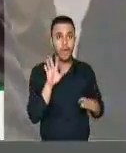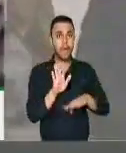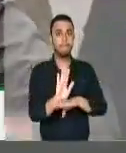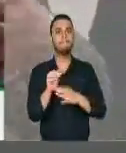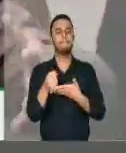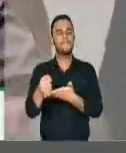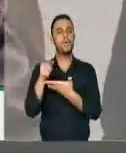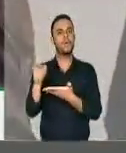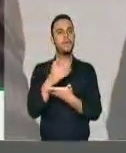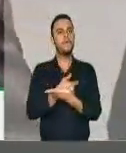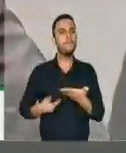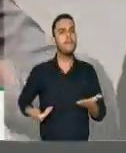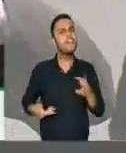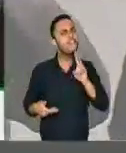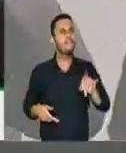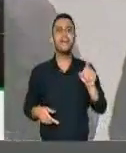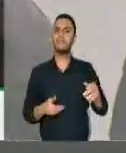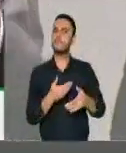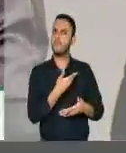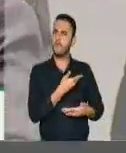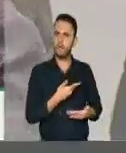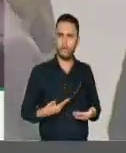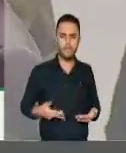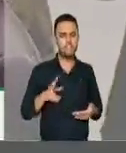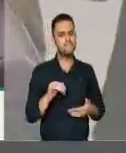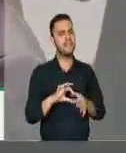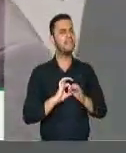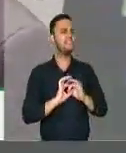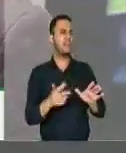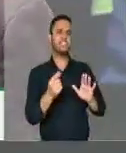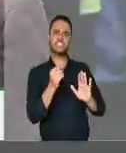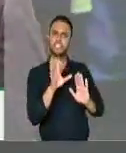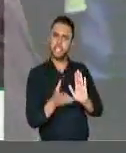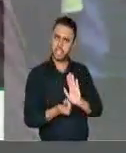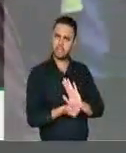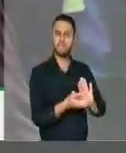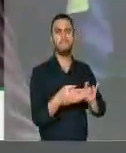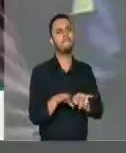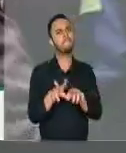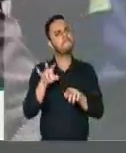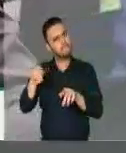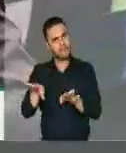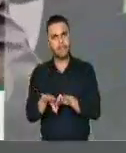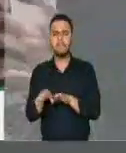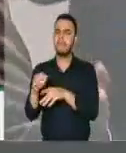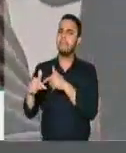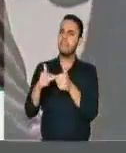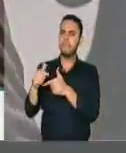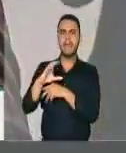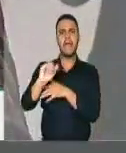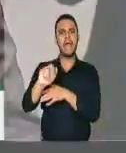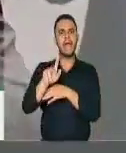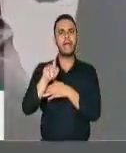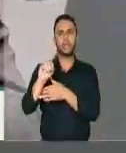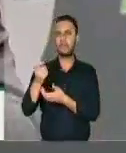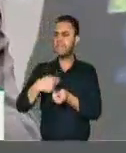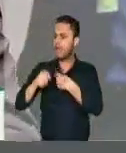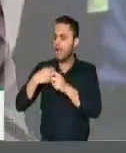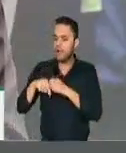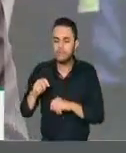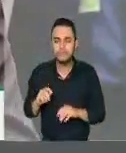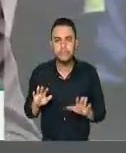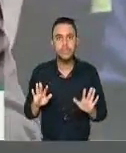que o governo vai fazer de tudo. Vai dar emenda orçamentária, vai dar cargo, vai negociar da forma que for.